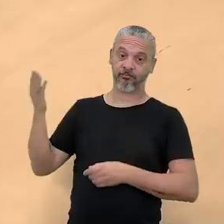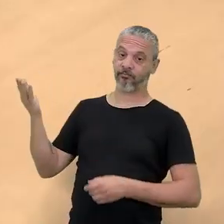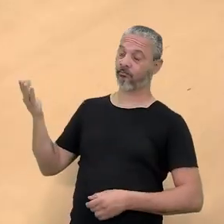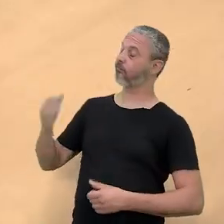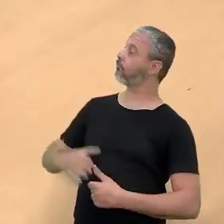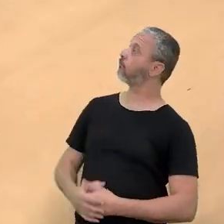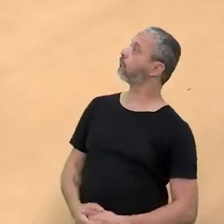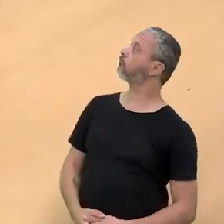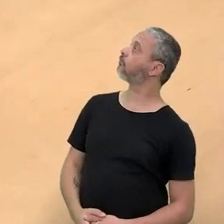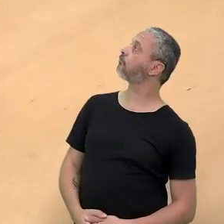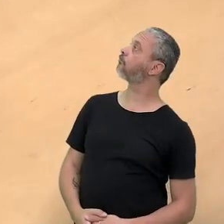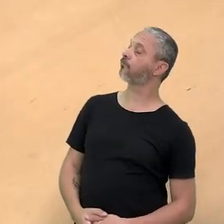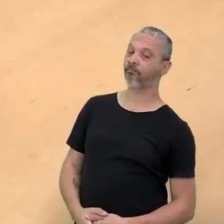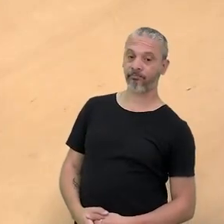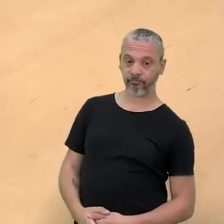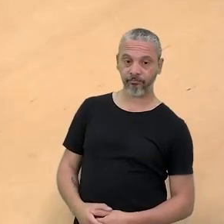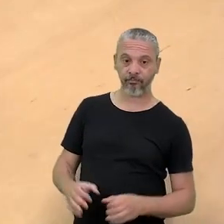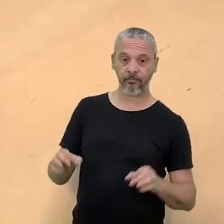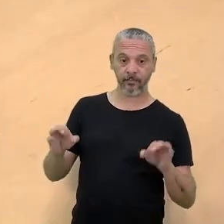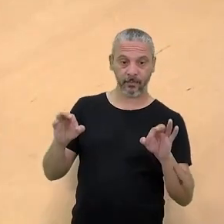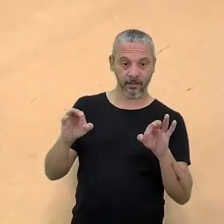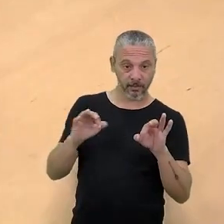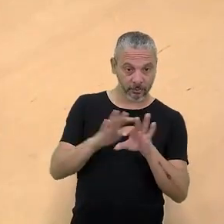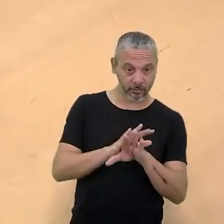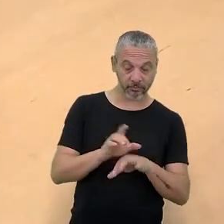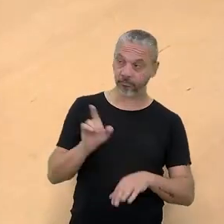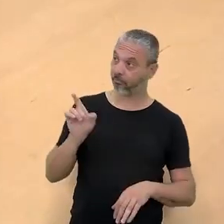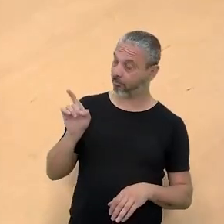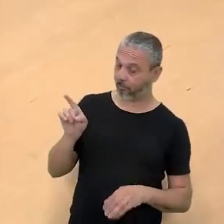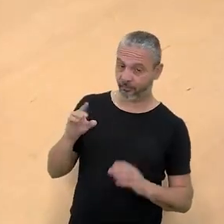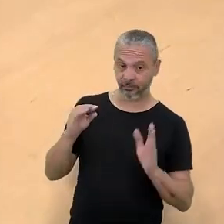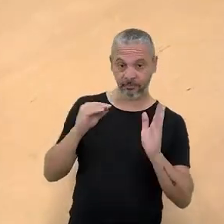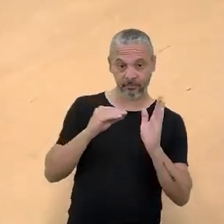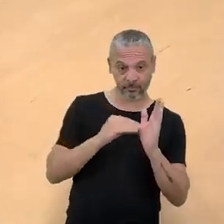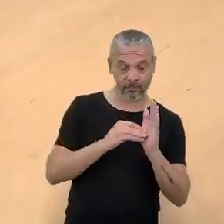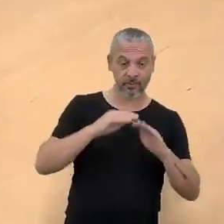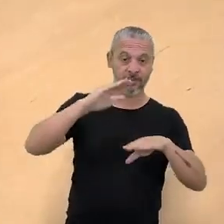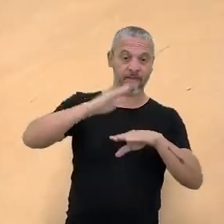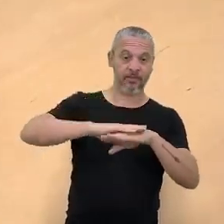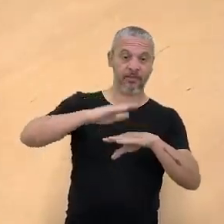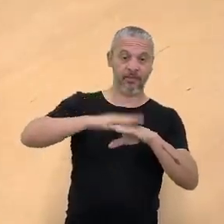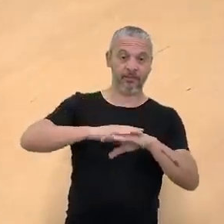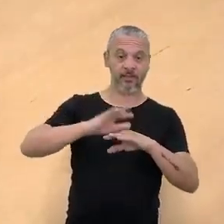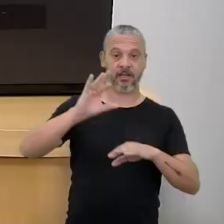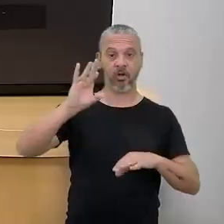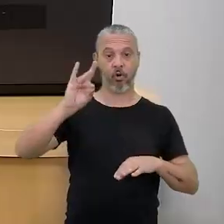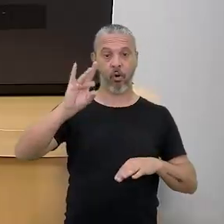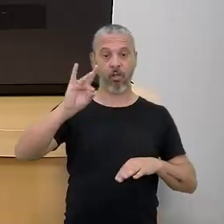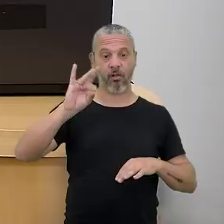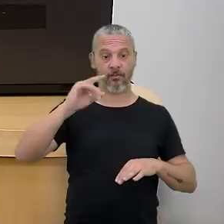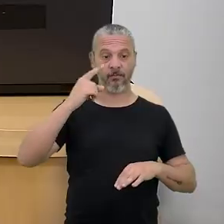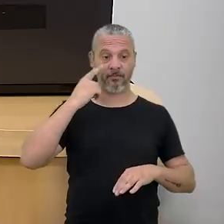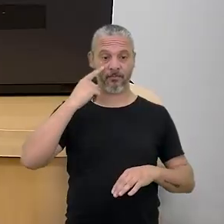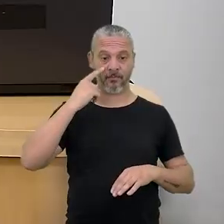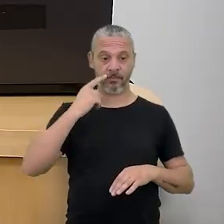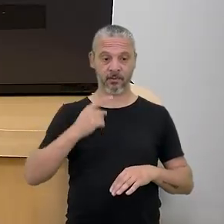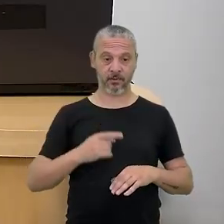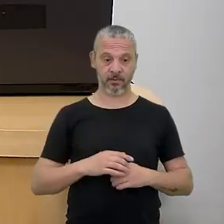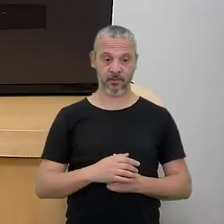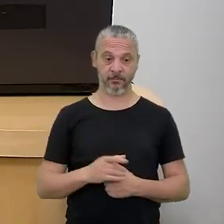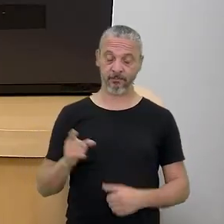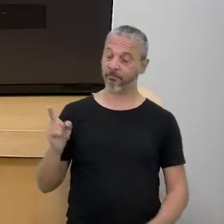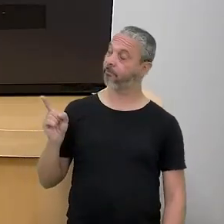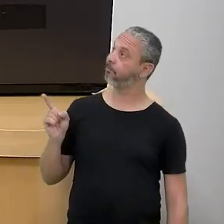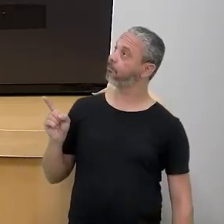o tanquezinho aqui, certo? Meu tanque vai ficar mais ou menos aqui, e aí eu já vou fazer a cola, tá?